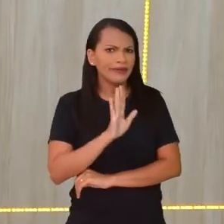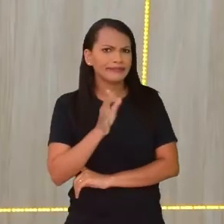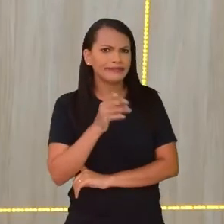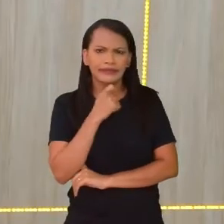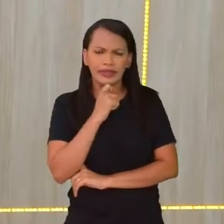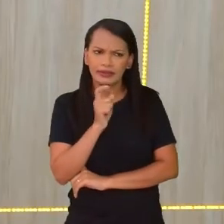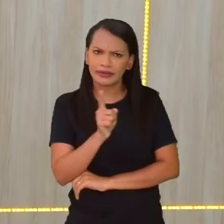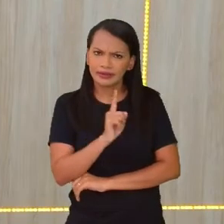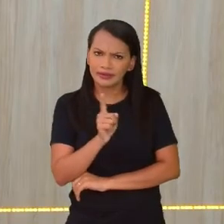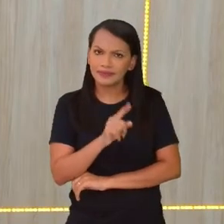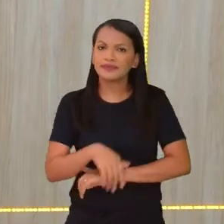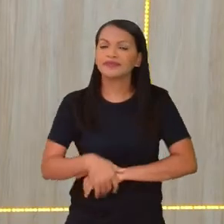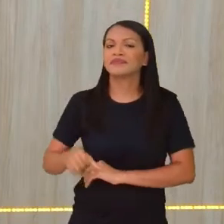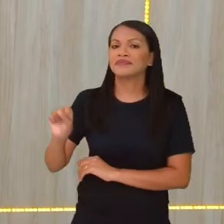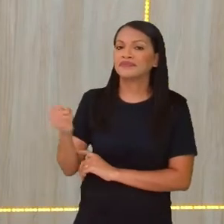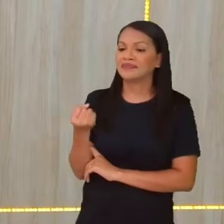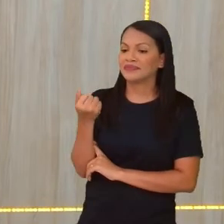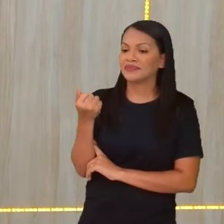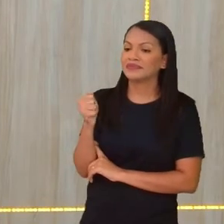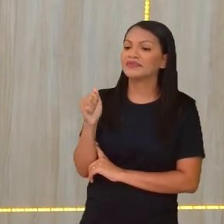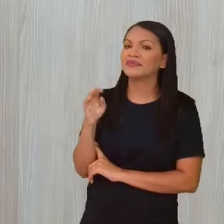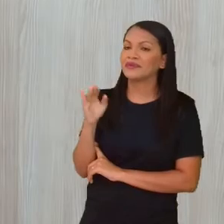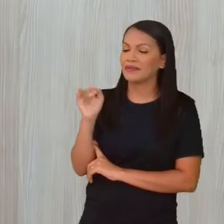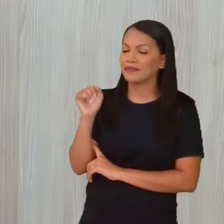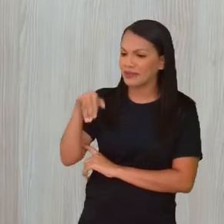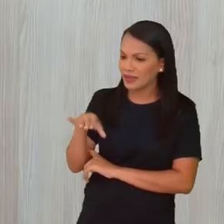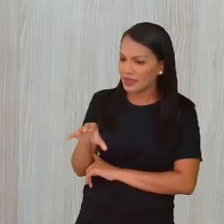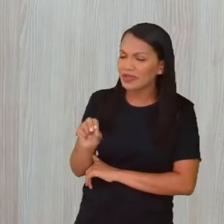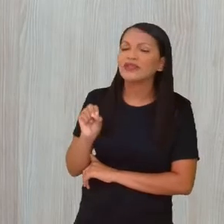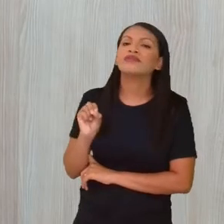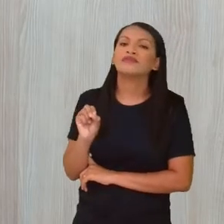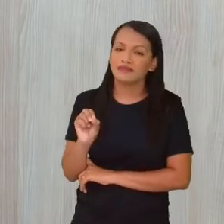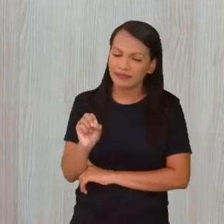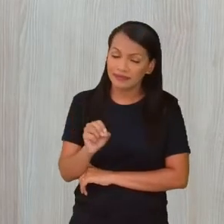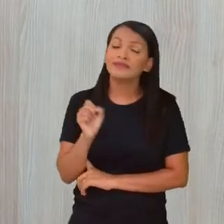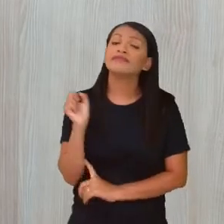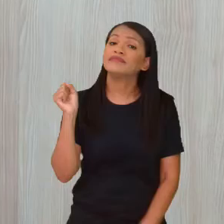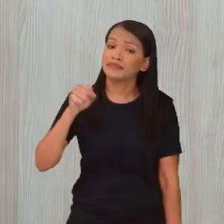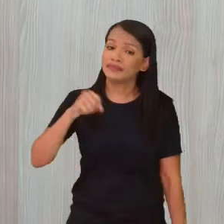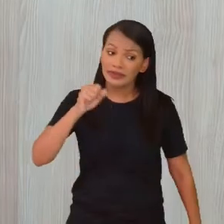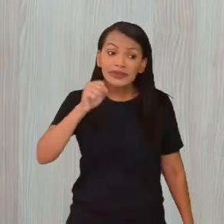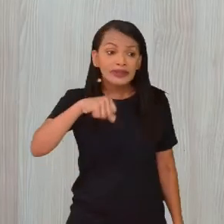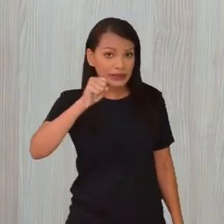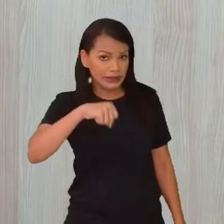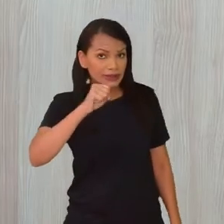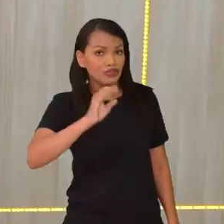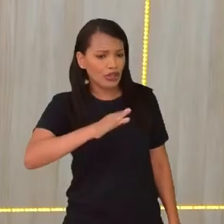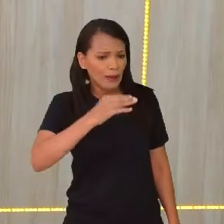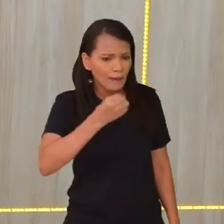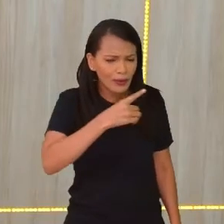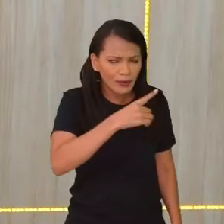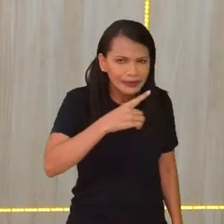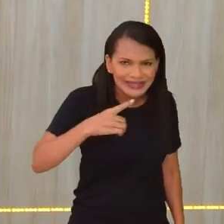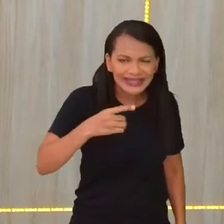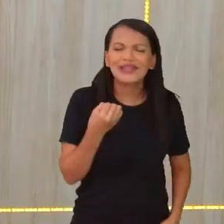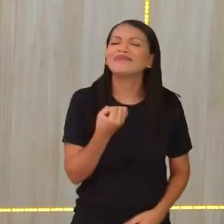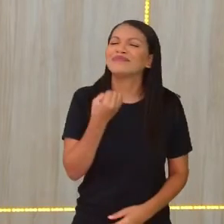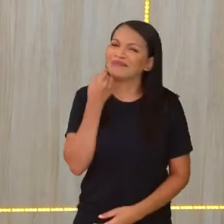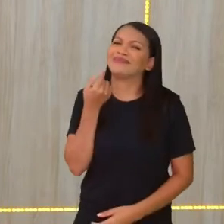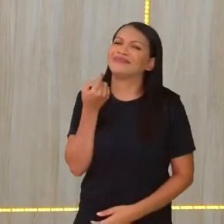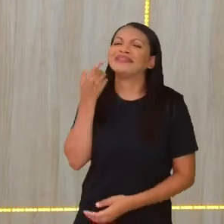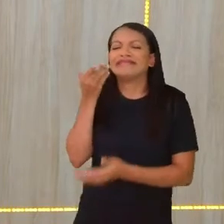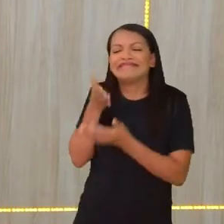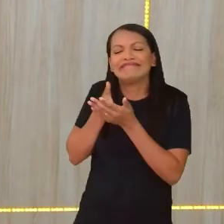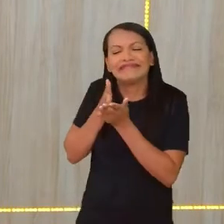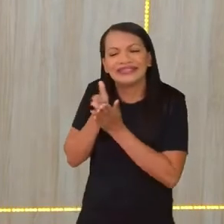Sabino é o nosso fiel companheiro das manhãs. Já, Sabino, aí, ó, nosso fiel companheiro